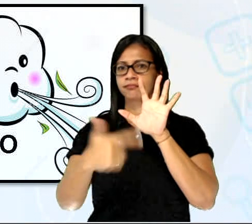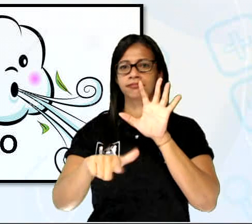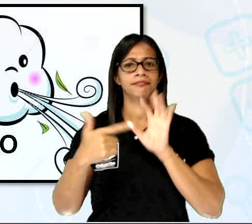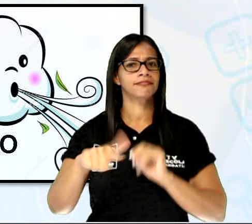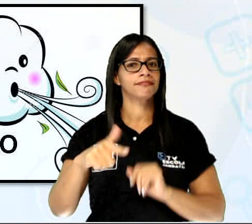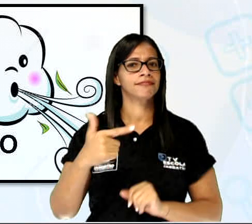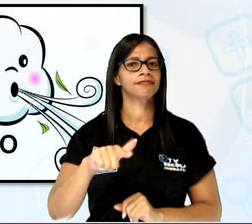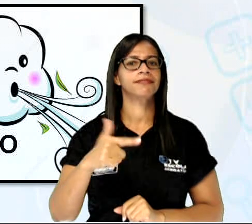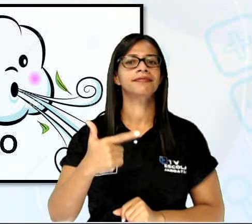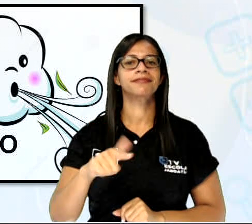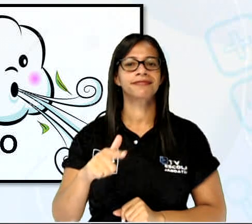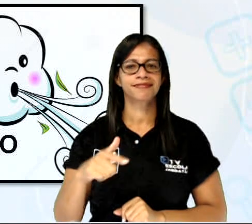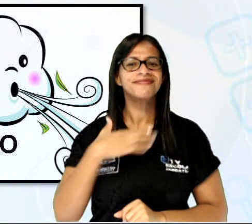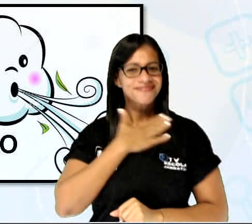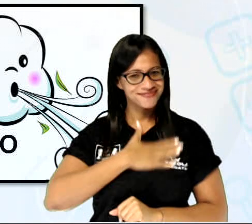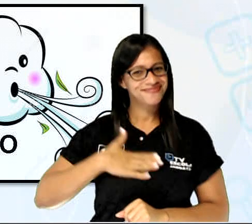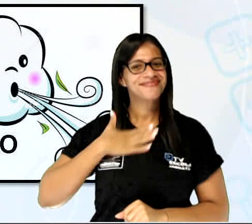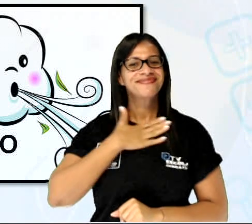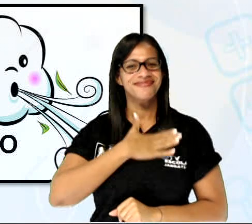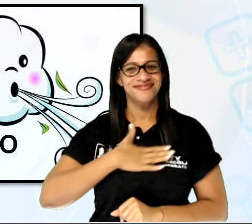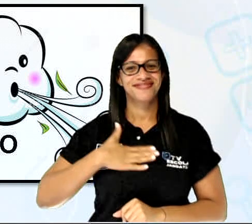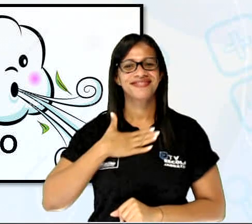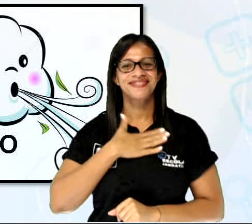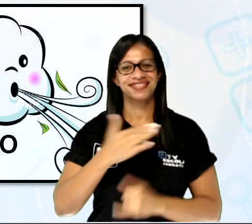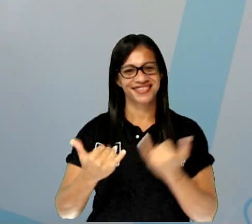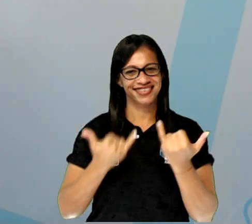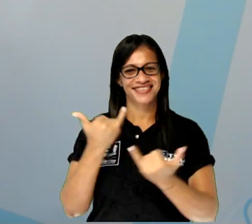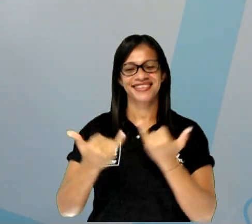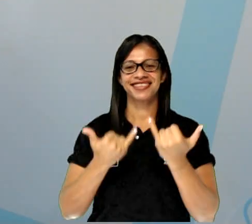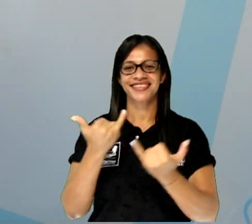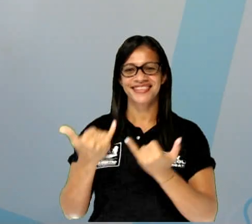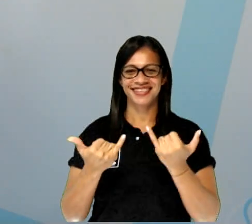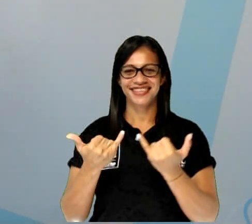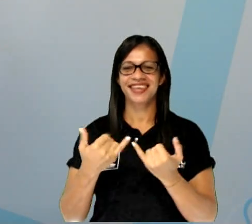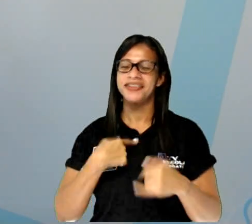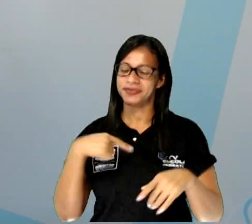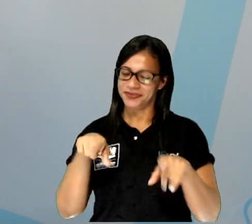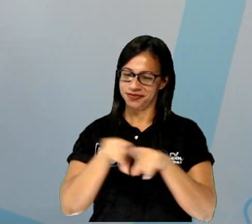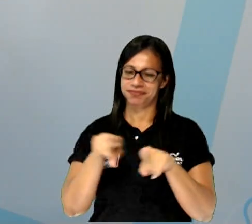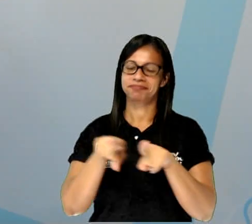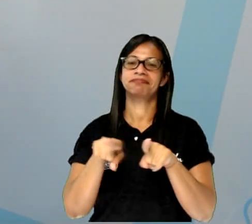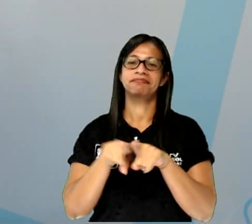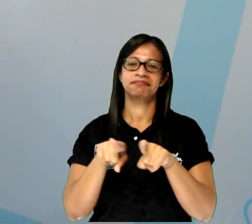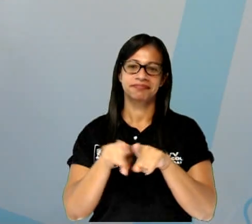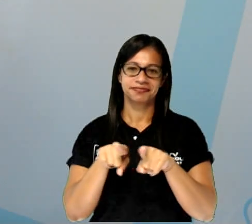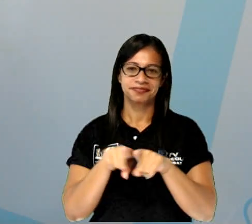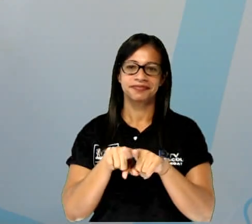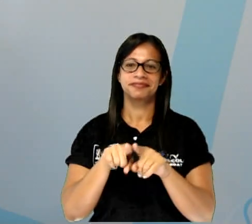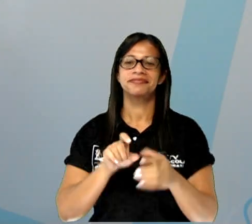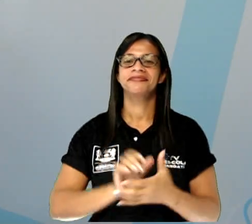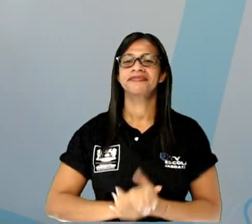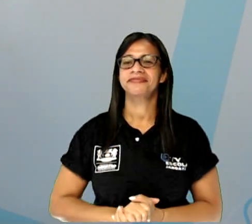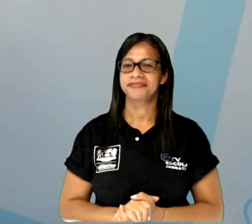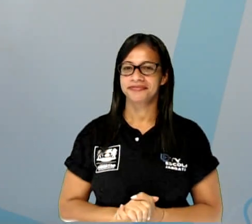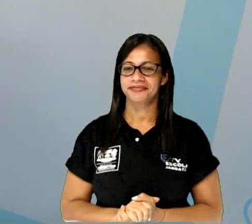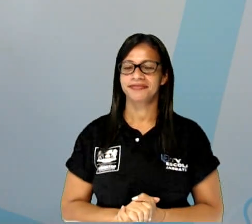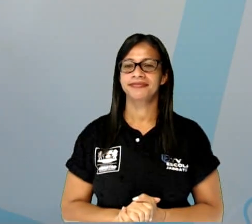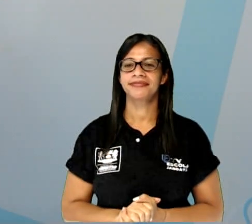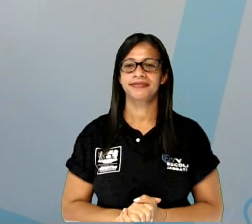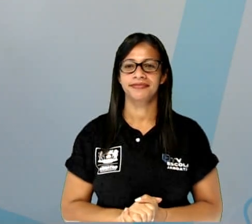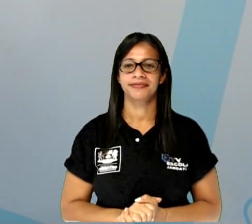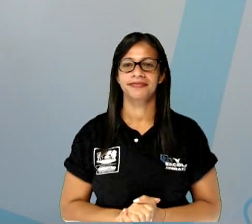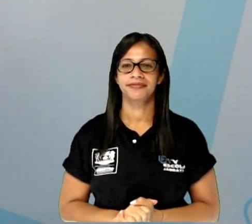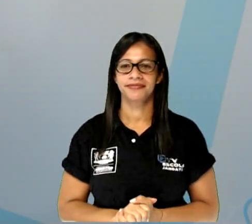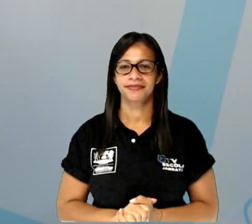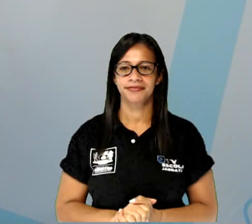Sombra. Vocês gostaram da charada? Eu também gostei. Eu gostei muito dessa charada, viu? E já